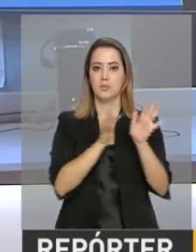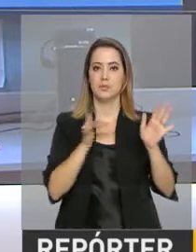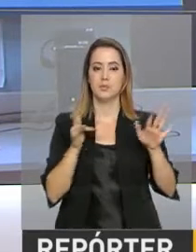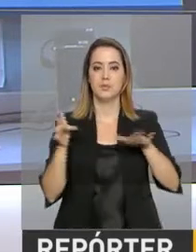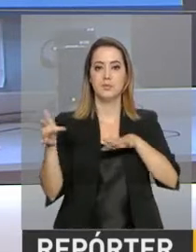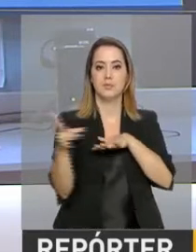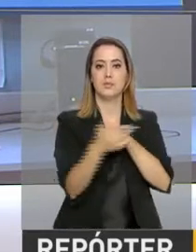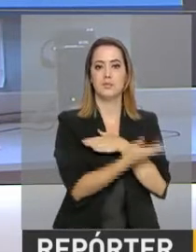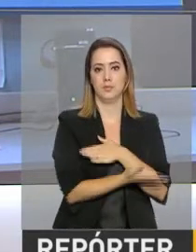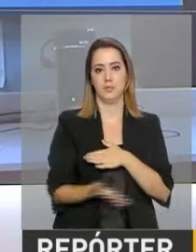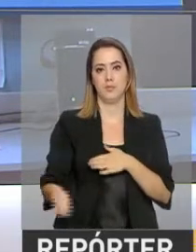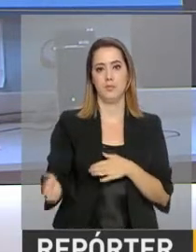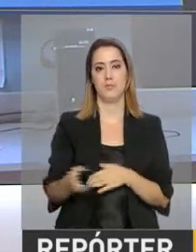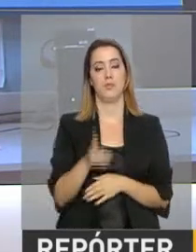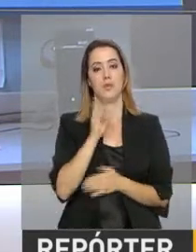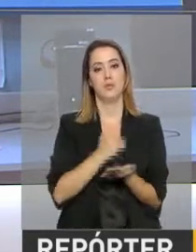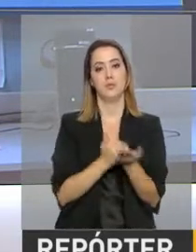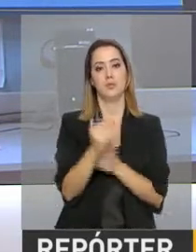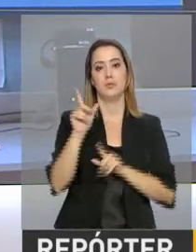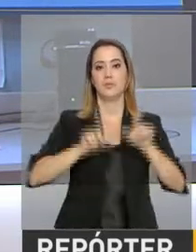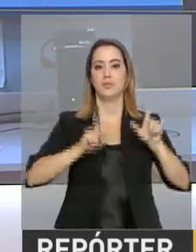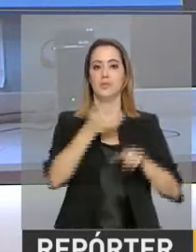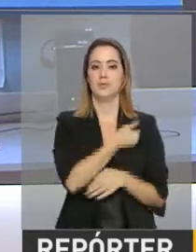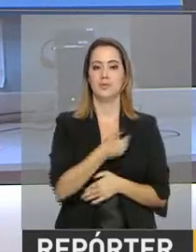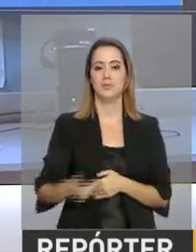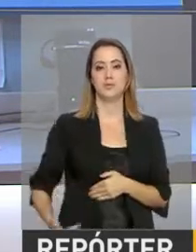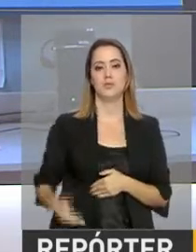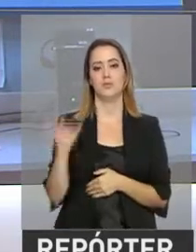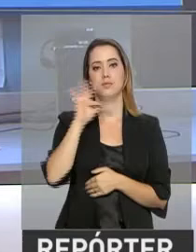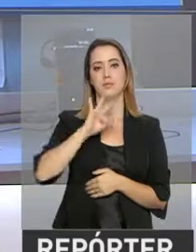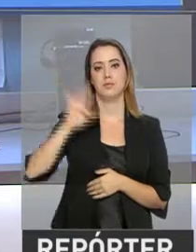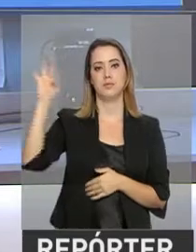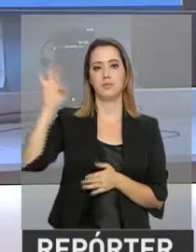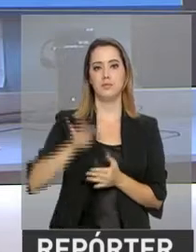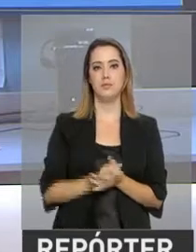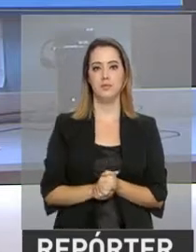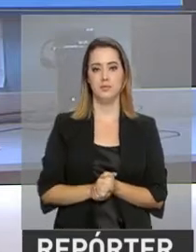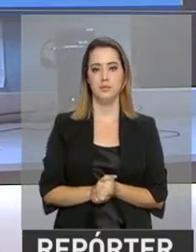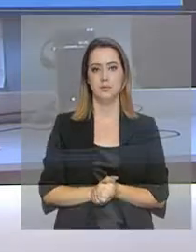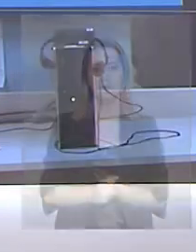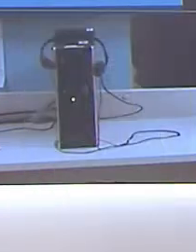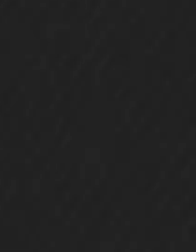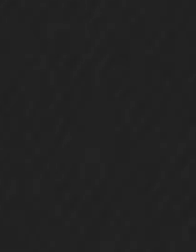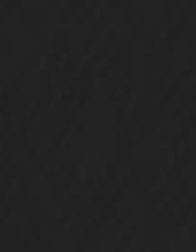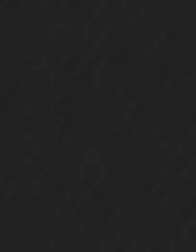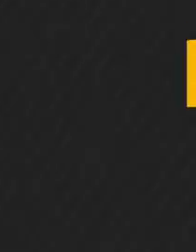pelas nossas redes sociais e continue com a gente aqui nbr a tv do governo federal